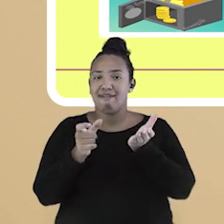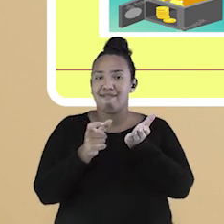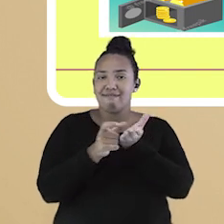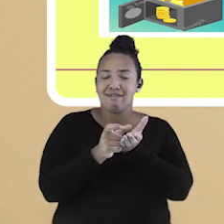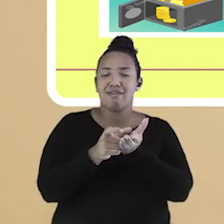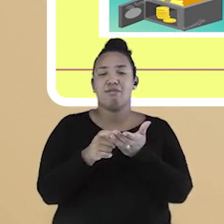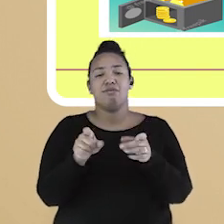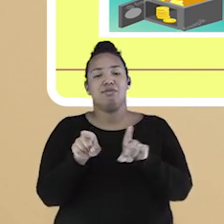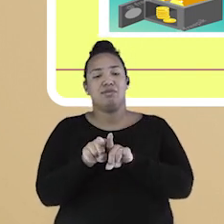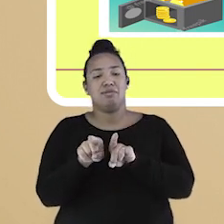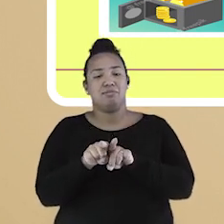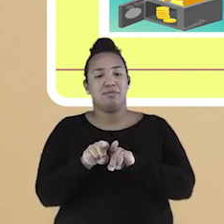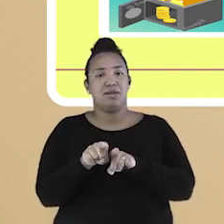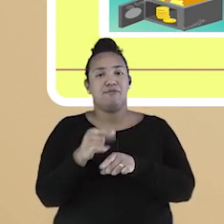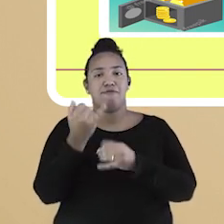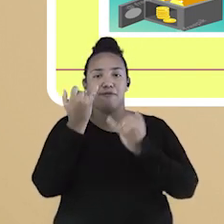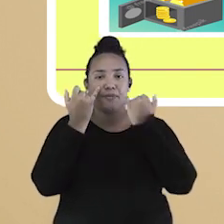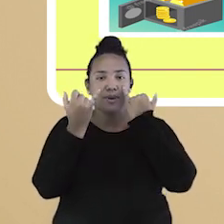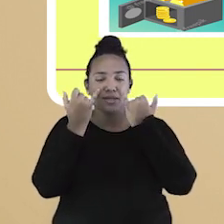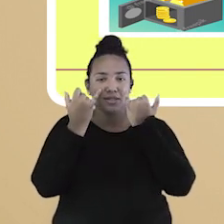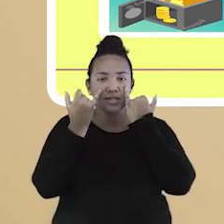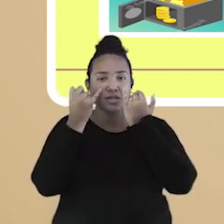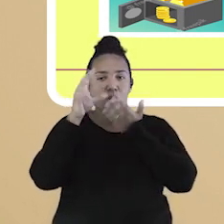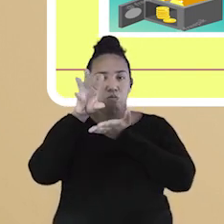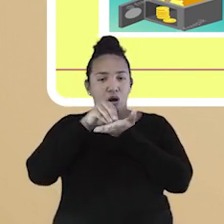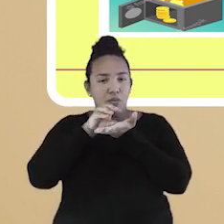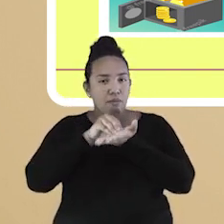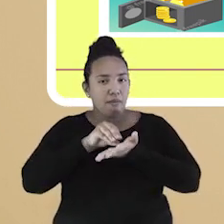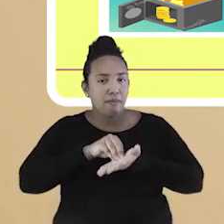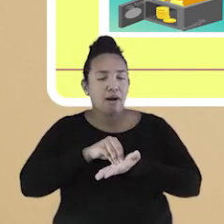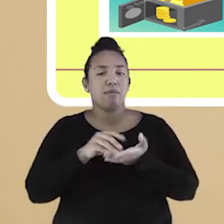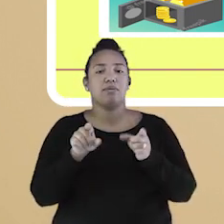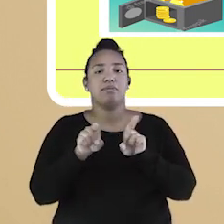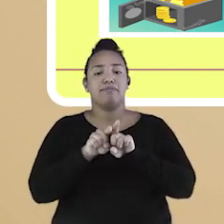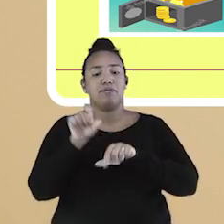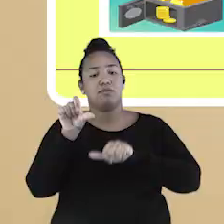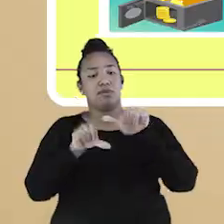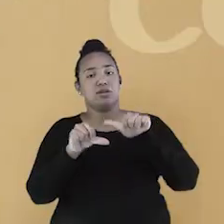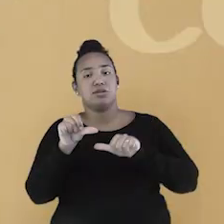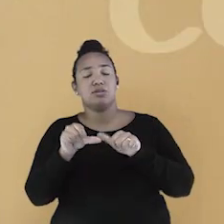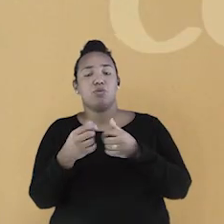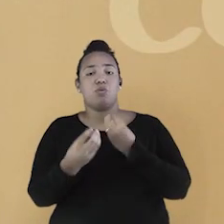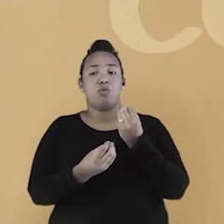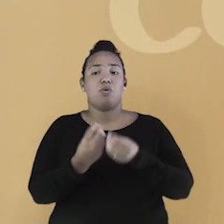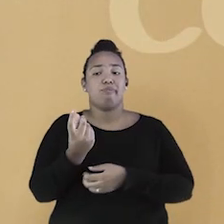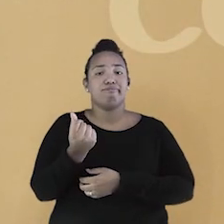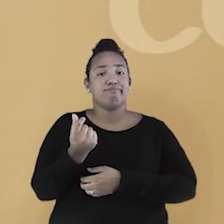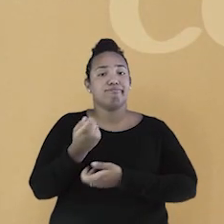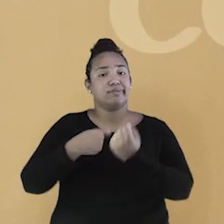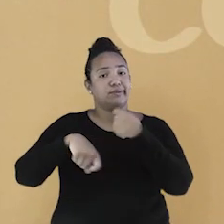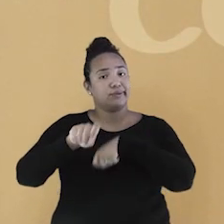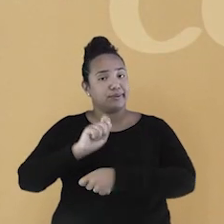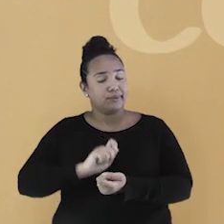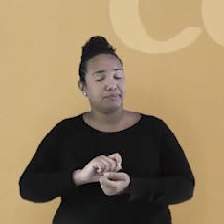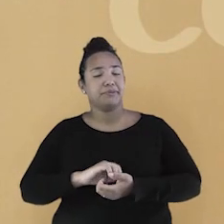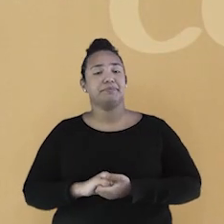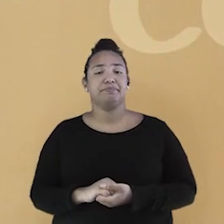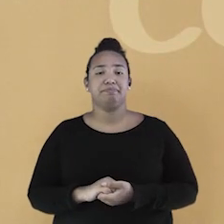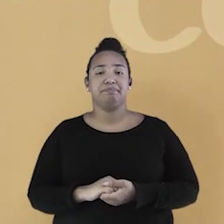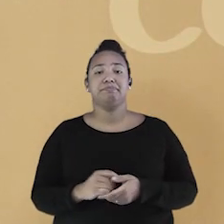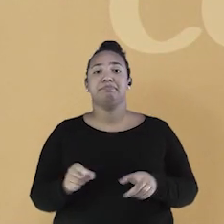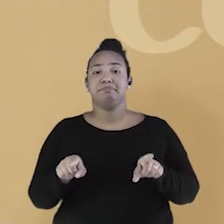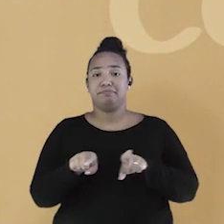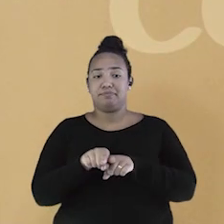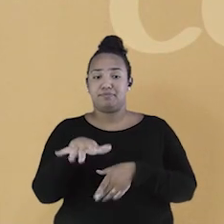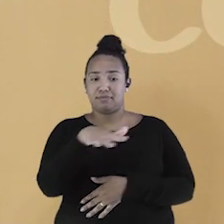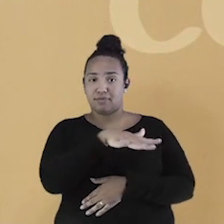de bancos de dados, avaliação de riscos financeiros e outras. Outra área totalmente diferente, que